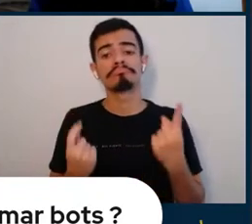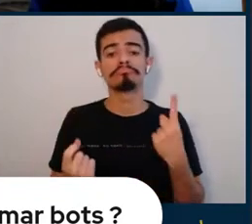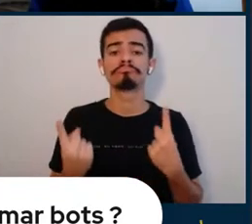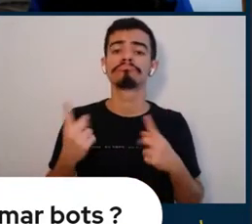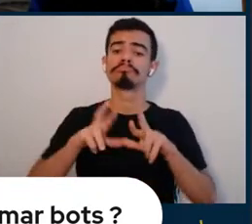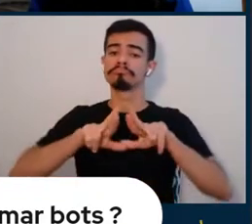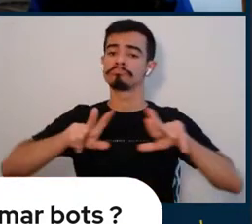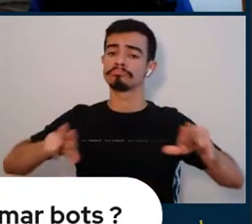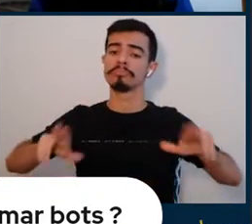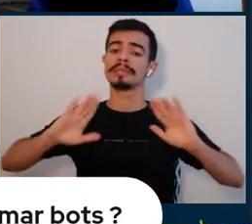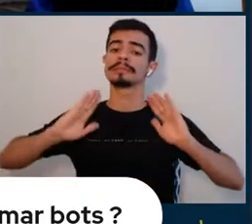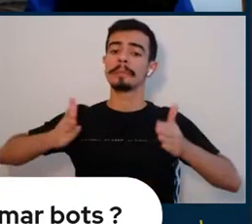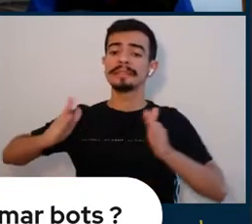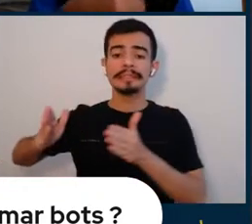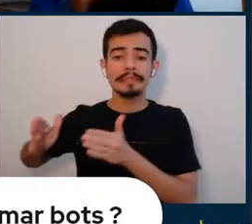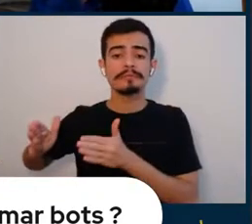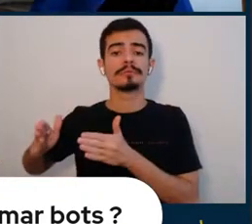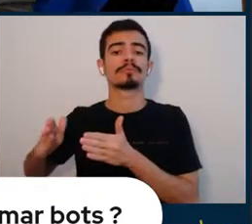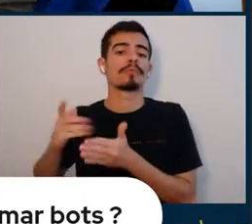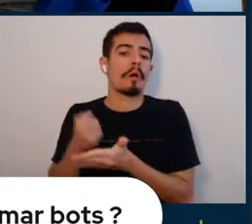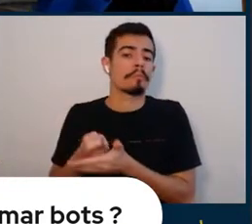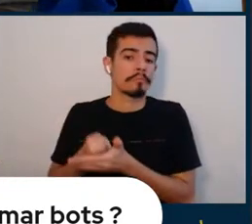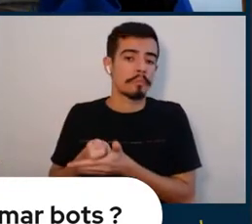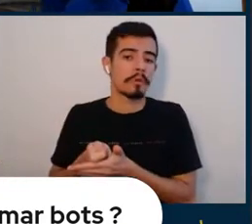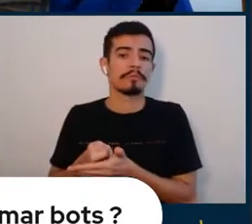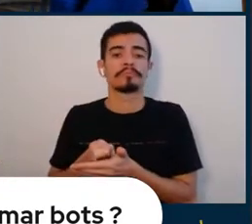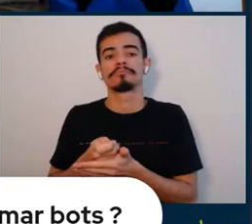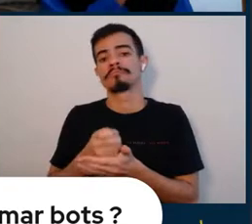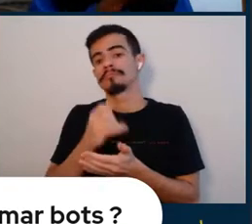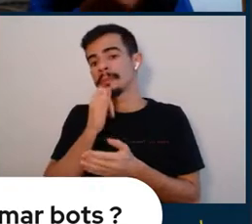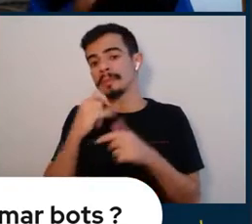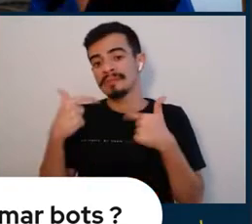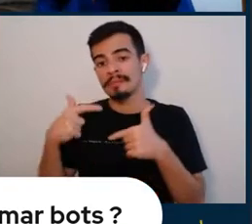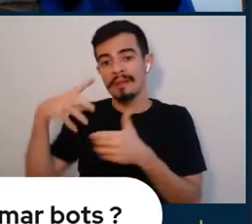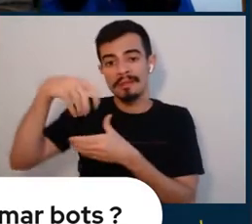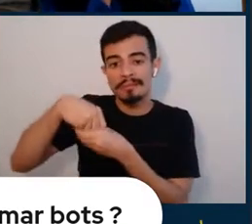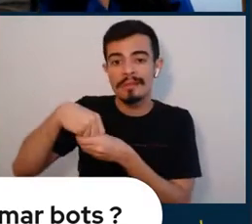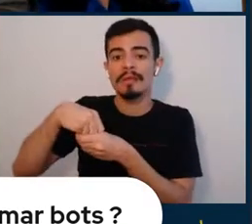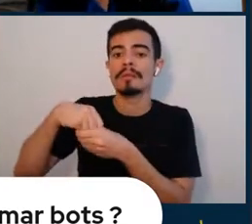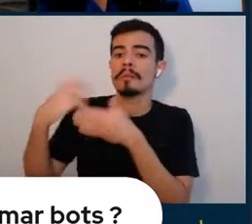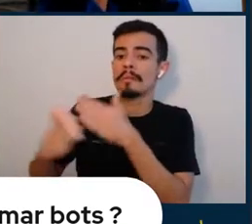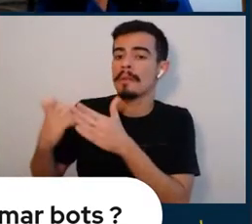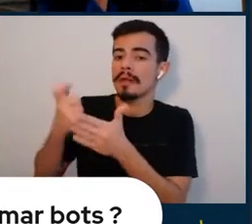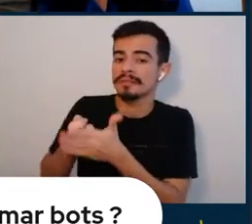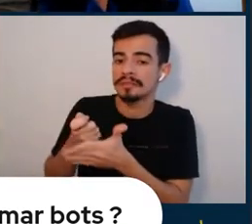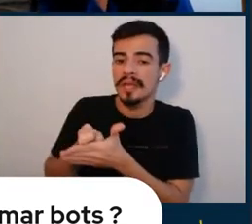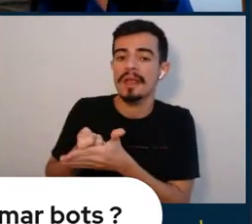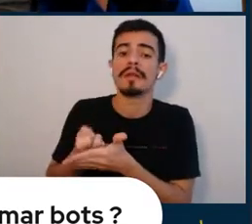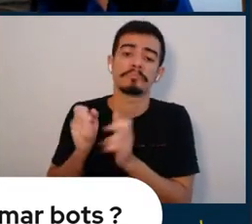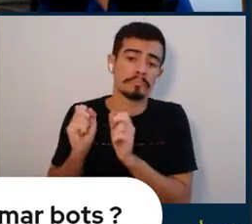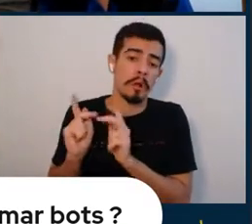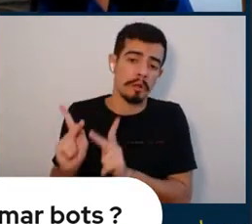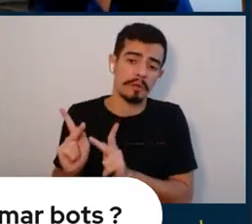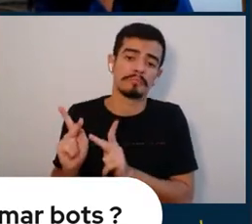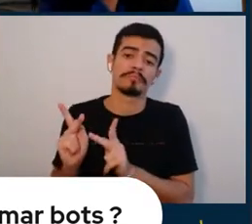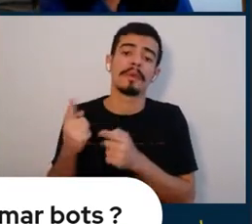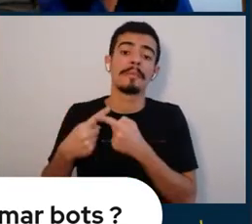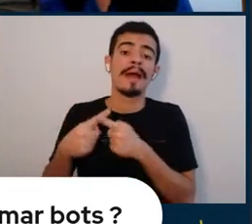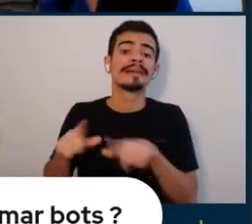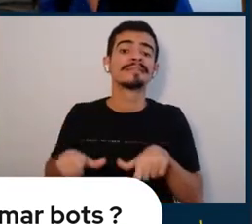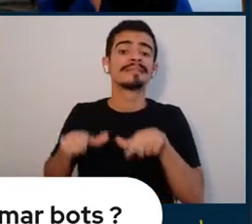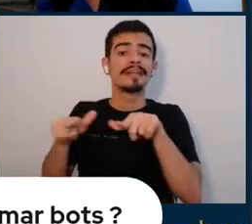bem específicos, onde você vai trabalhar com a Azure mesmo, e daí aquela certificação ajuda porque já mostra que você tem um